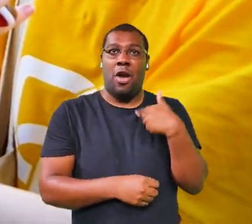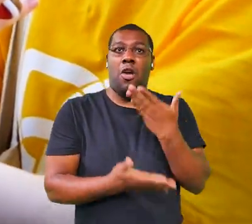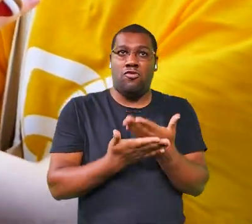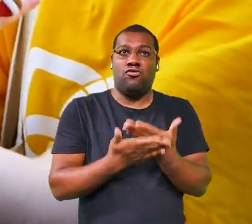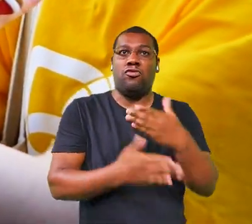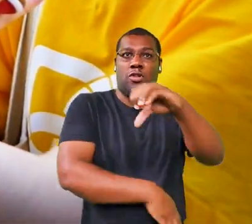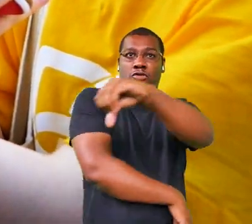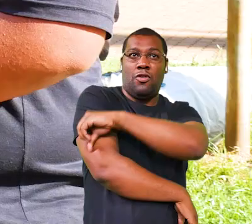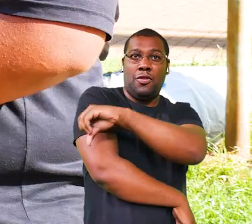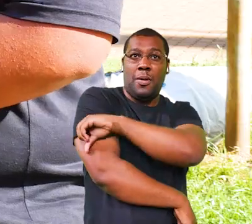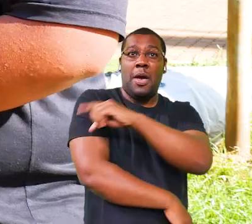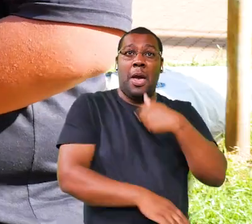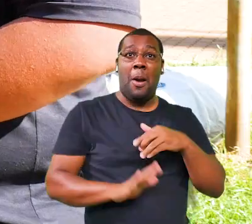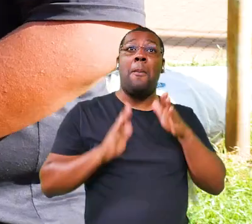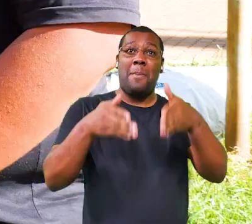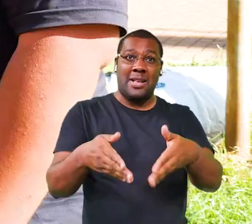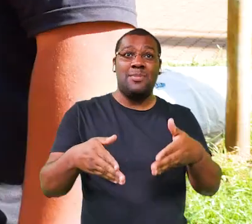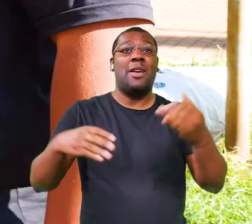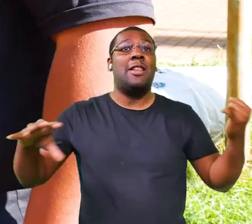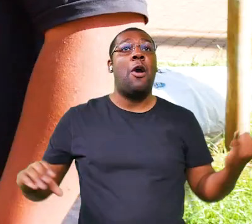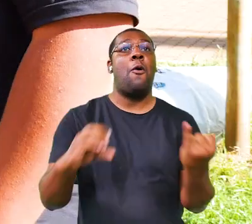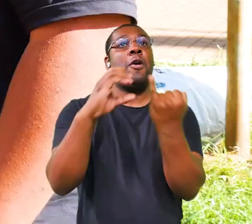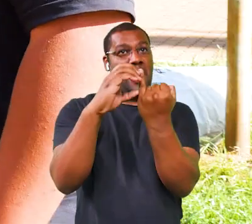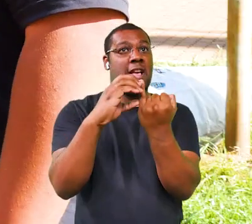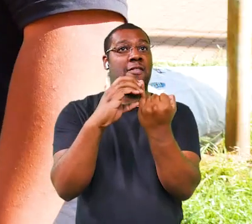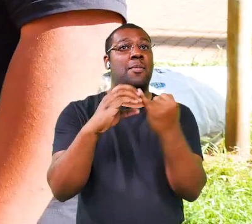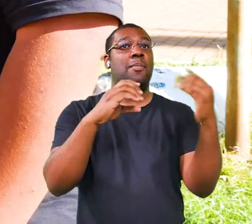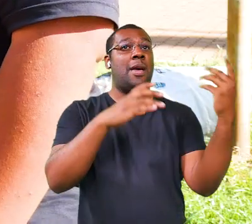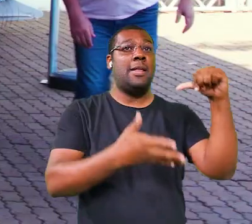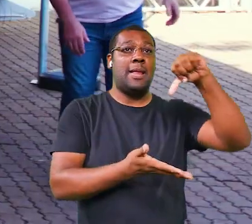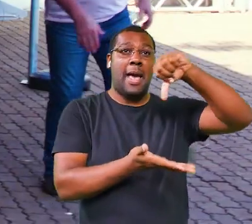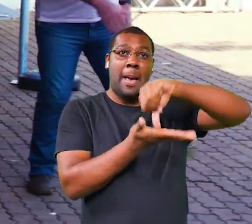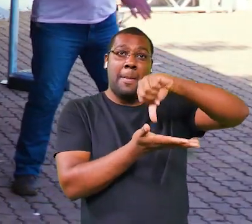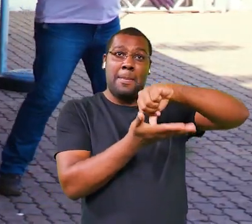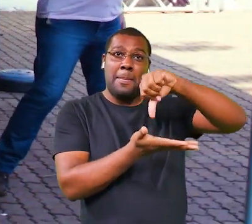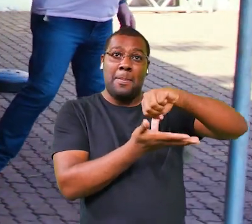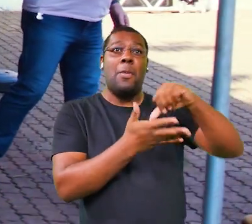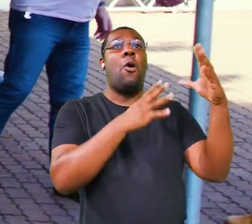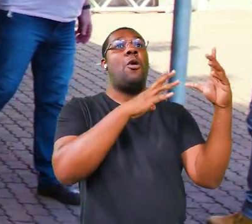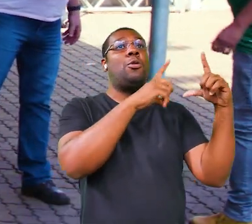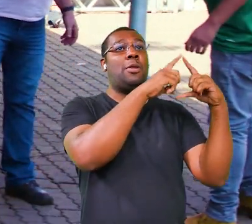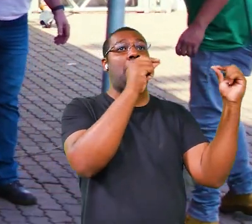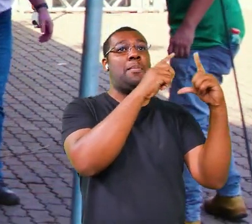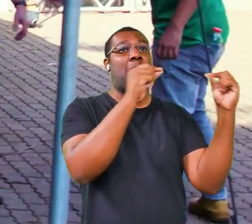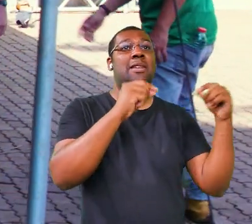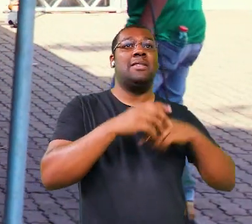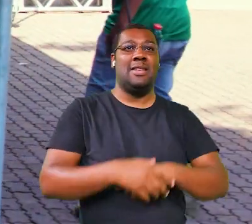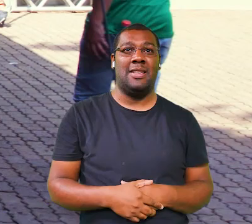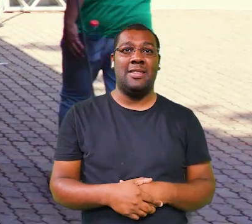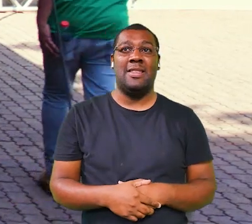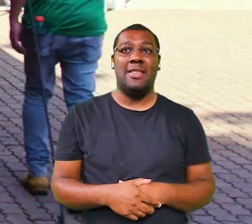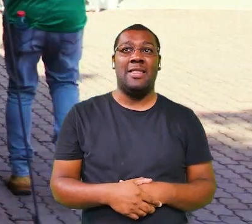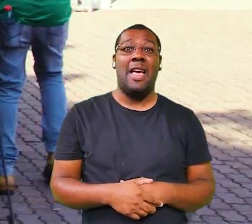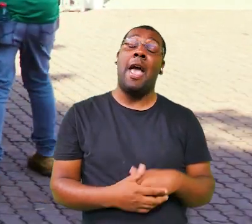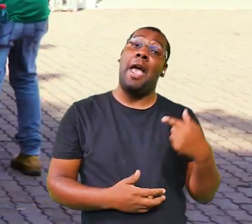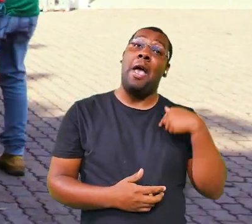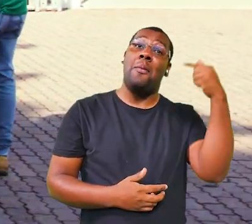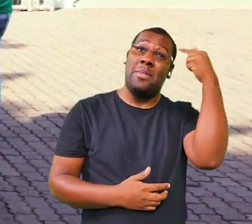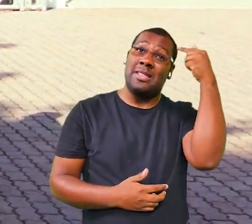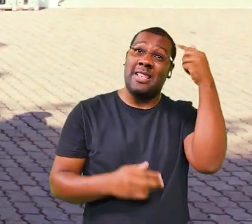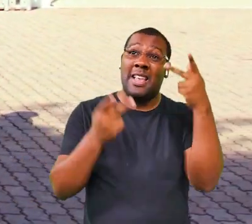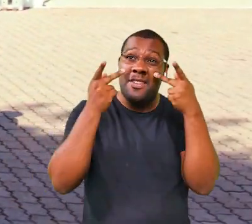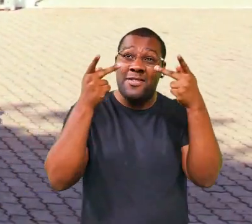No ano passado eu tava no nono ano e participei do Conecta no Campus Brasília. Pesquisei mais sobre Planaltina e vi que eu me encaixava nessa